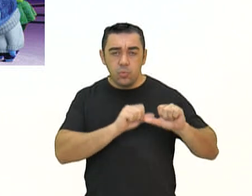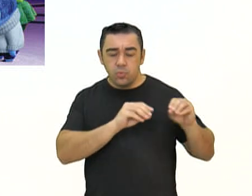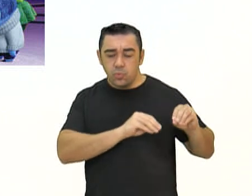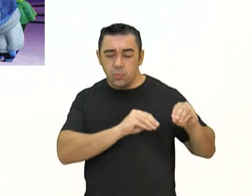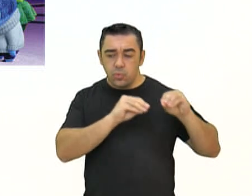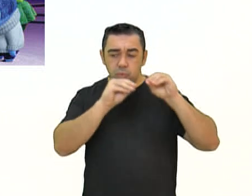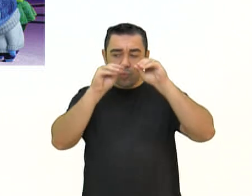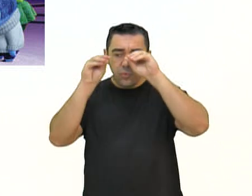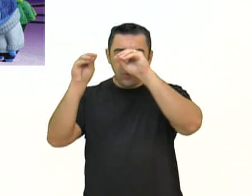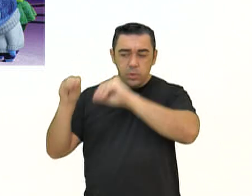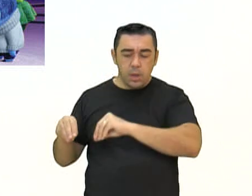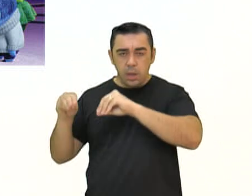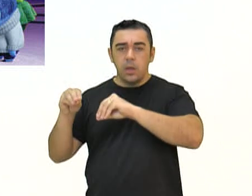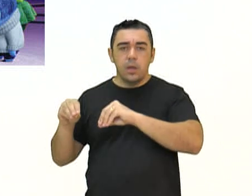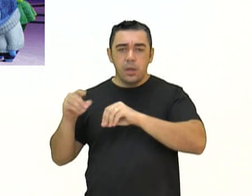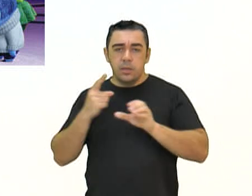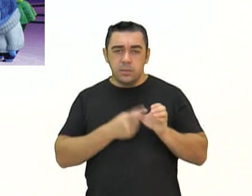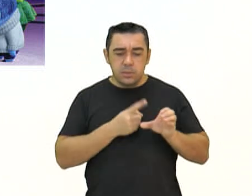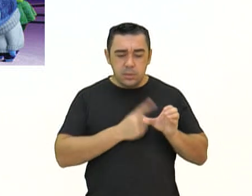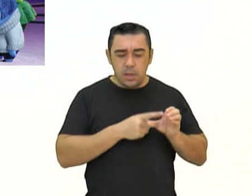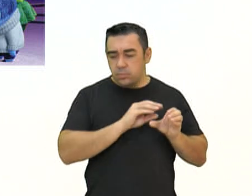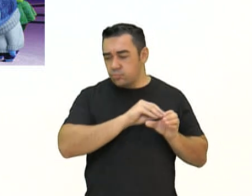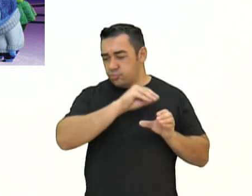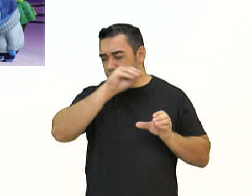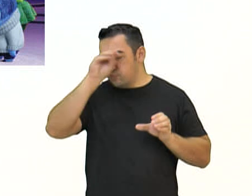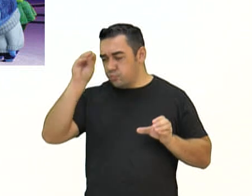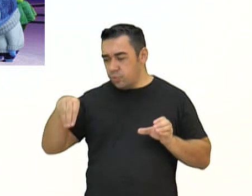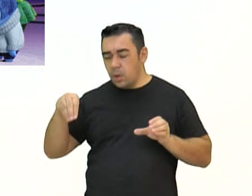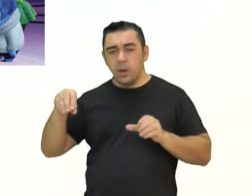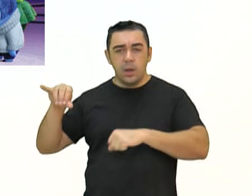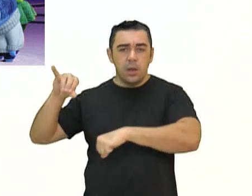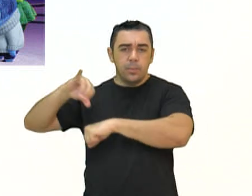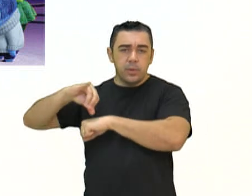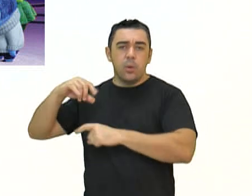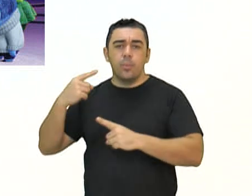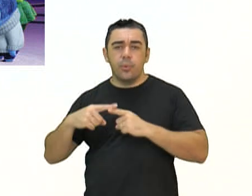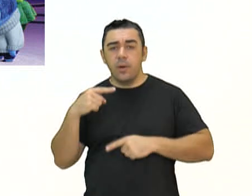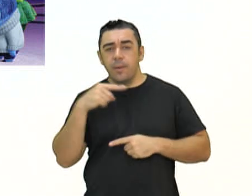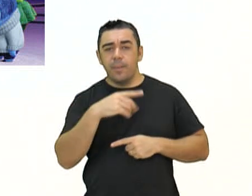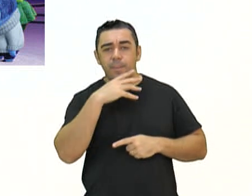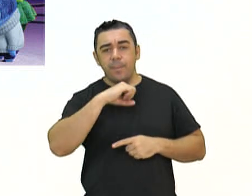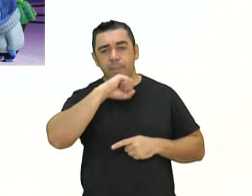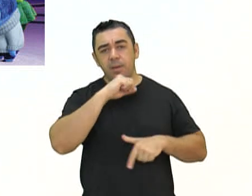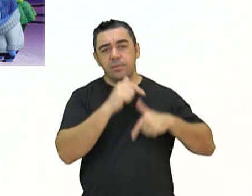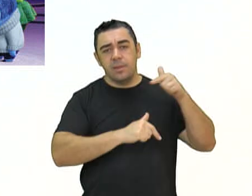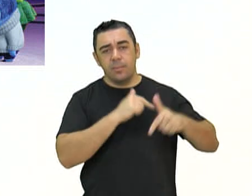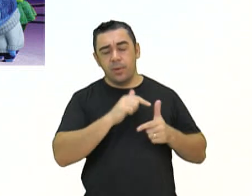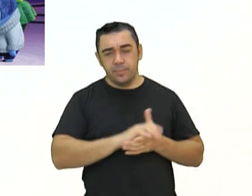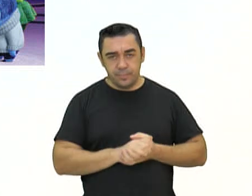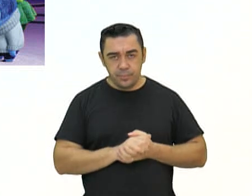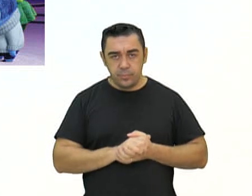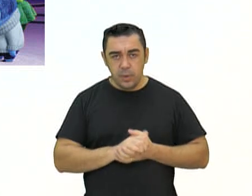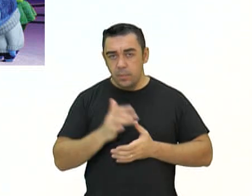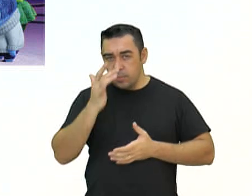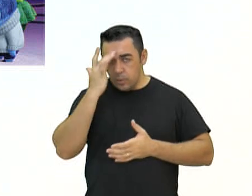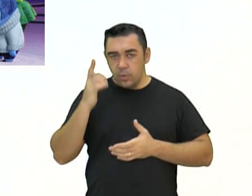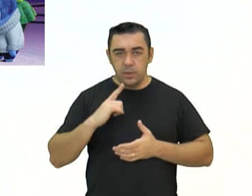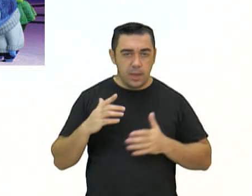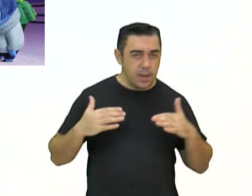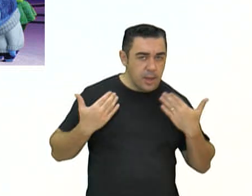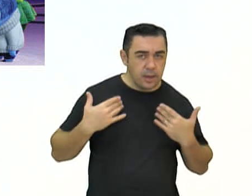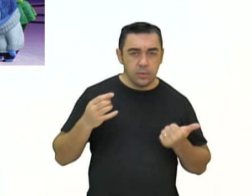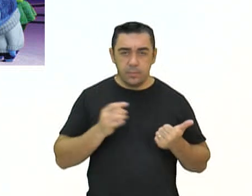uma cidade tranquila, para São Francisco por causa do novo trabalho do pai. Os personagens são alegres. O medo,